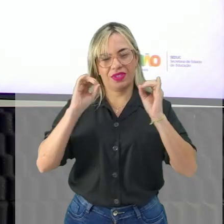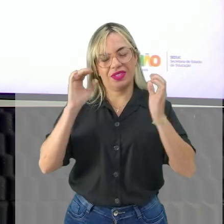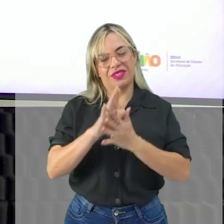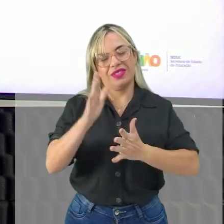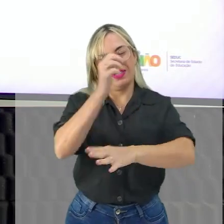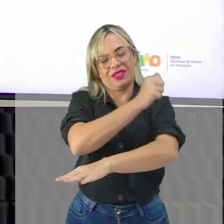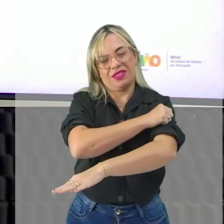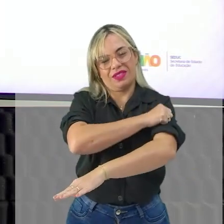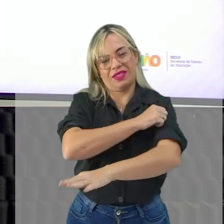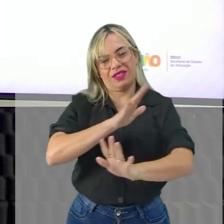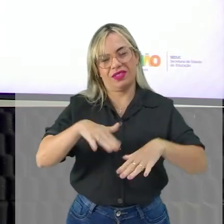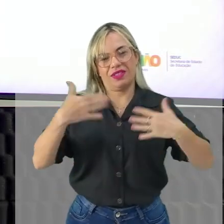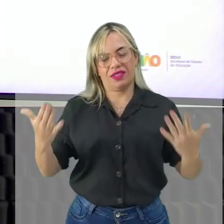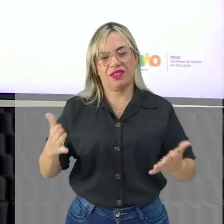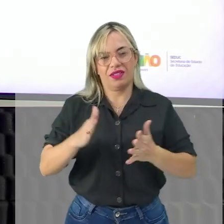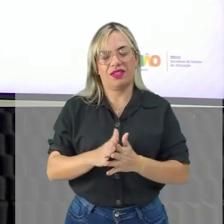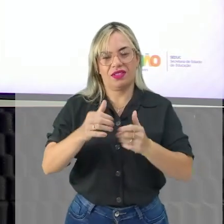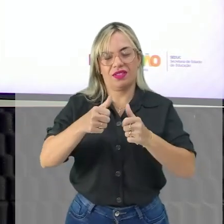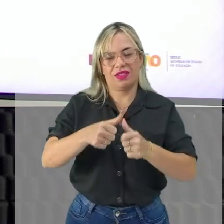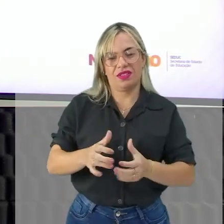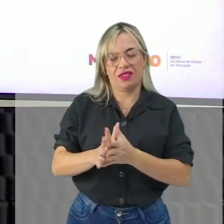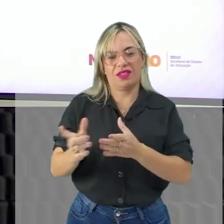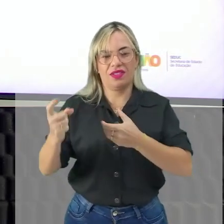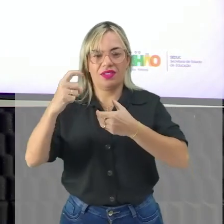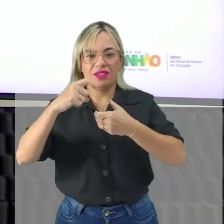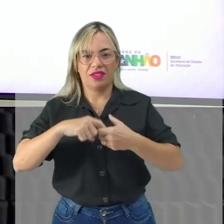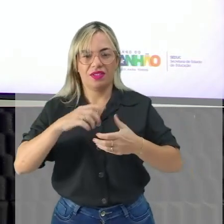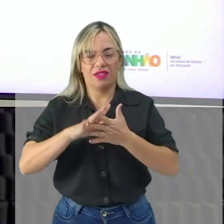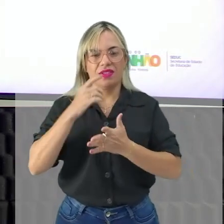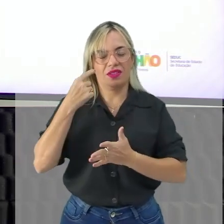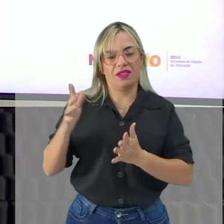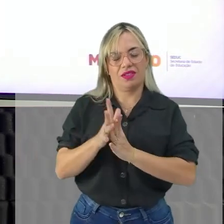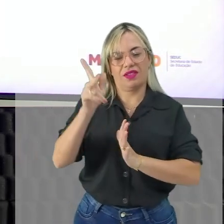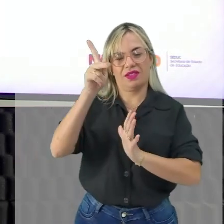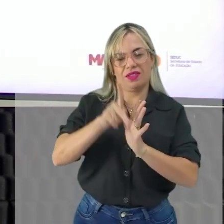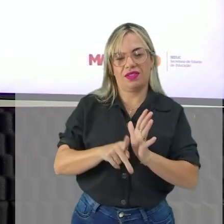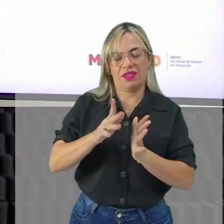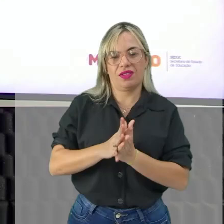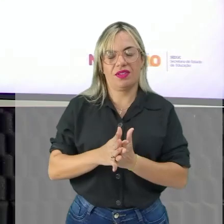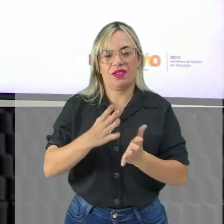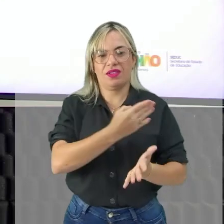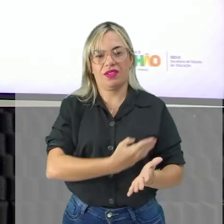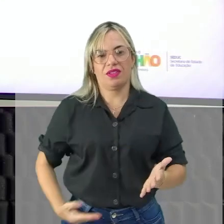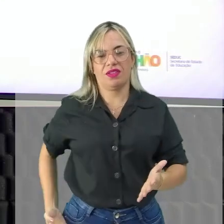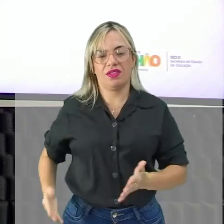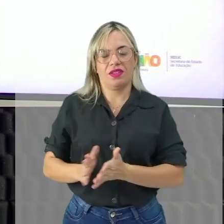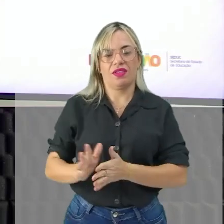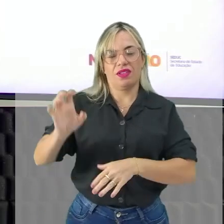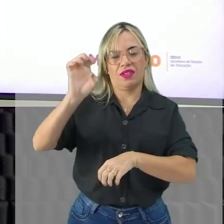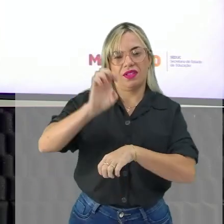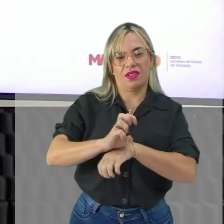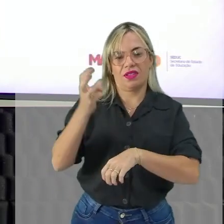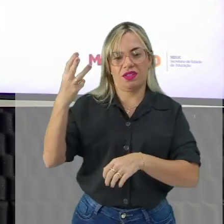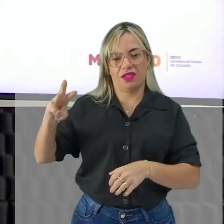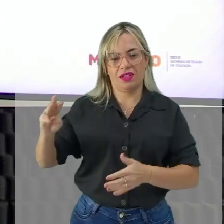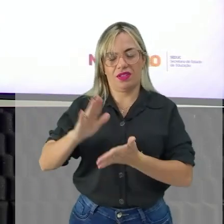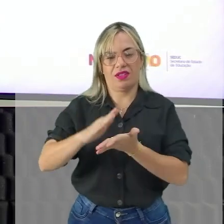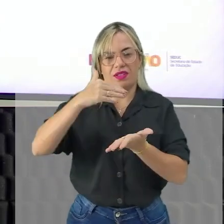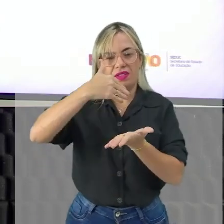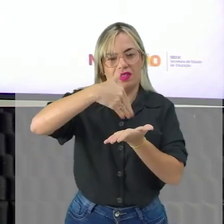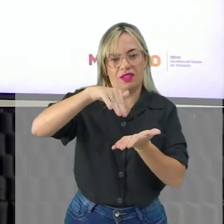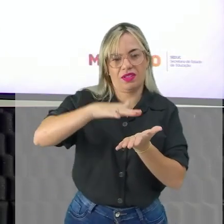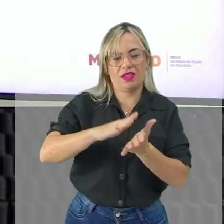Olá, pessoal. Então, a gente aqui está de volta, né, nesse projeto aí do Governo do Estado, através da Secretaria de